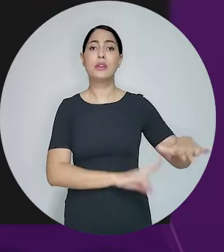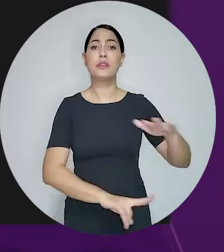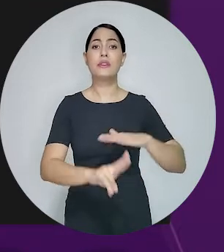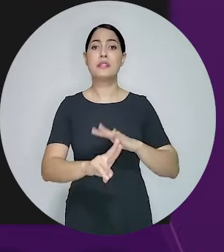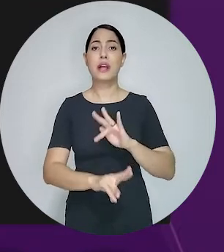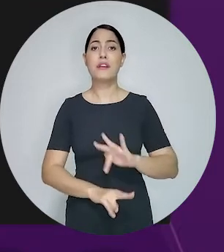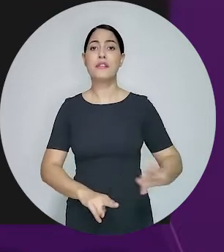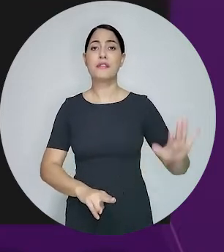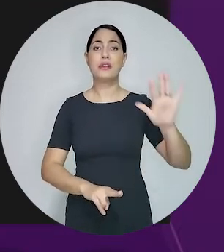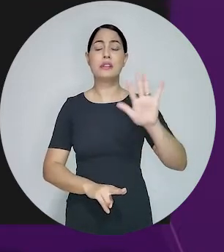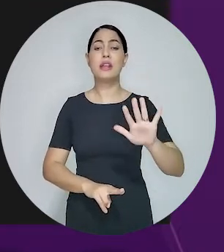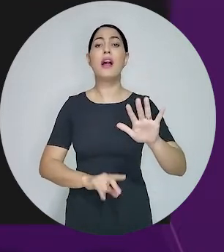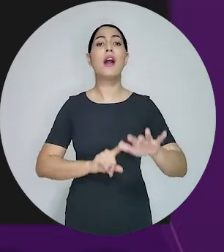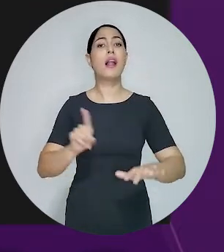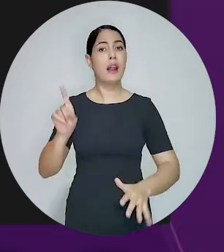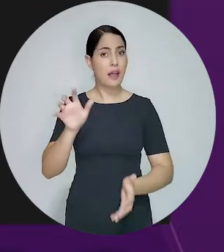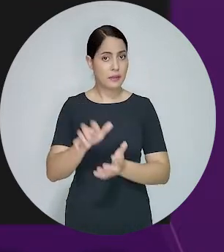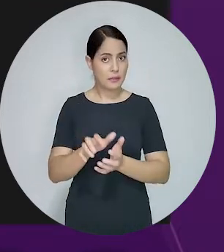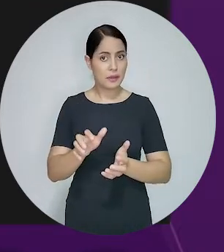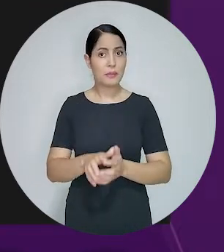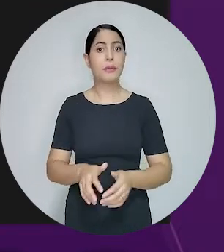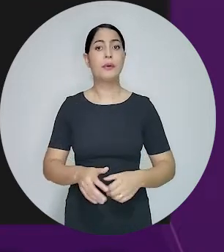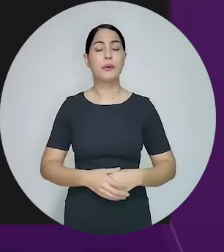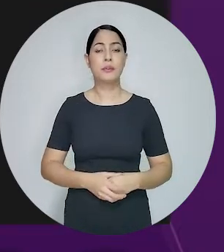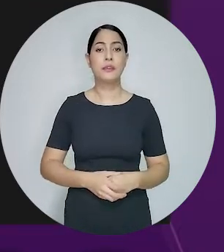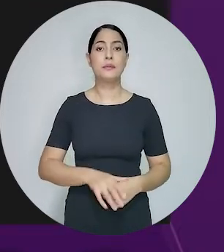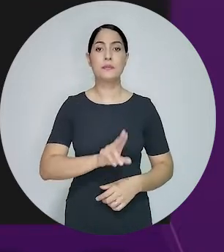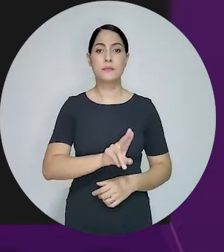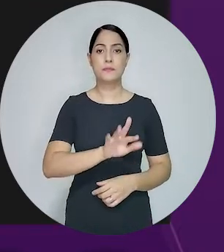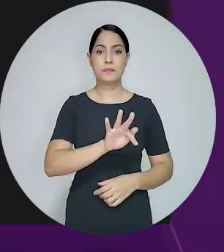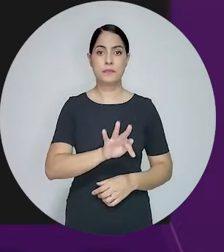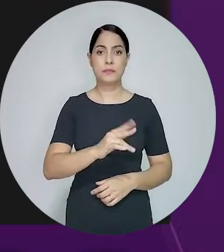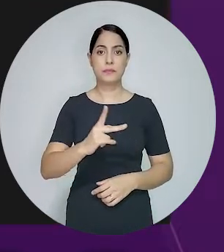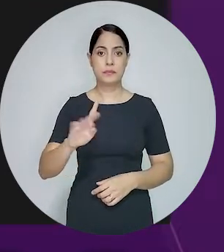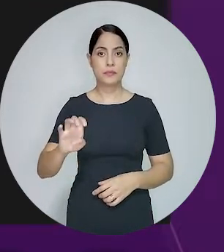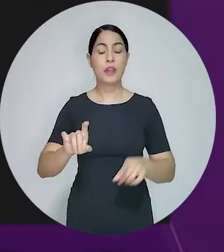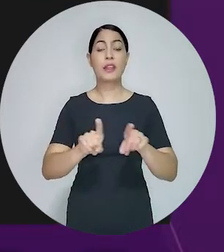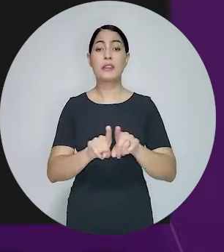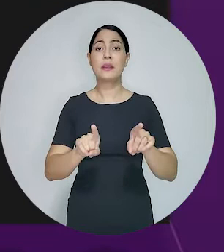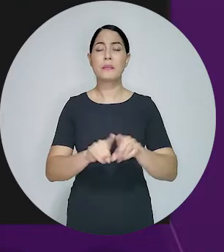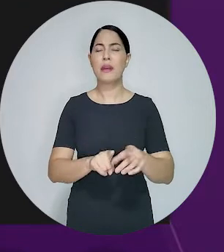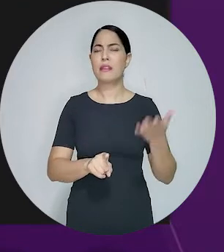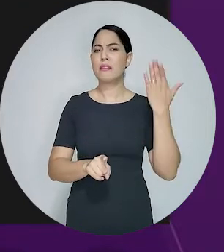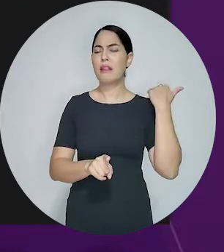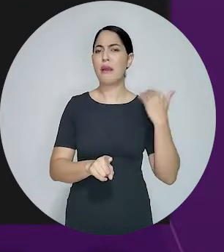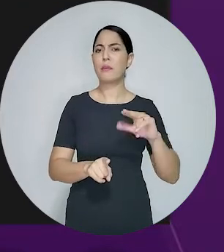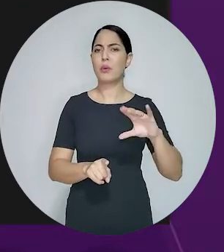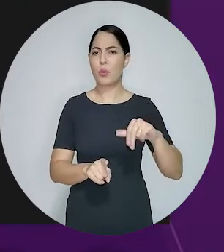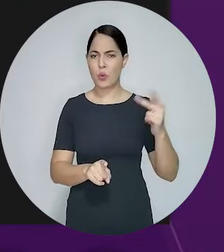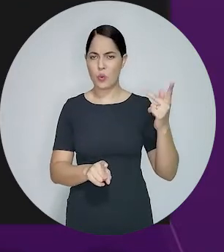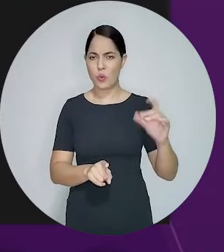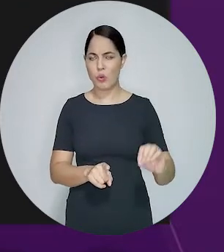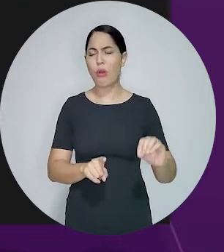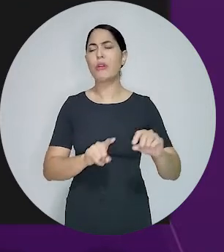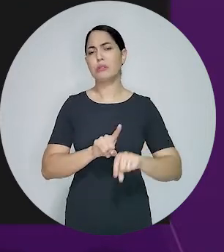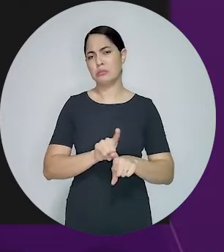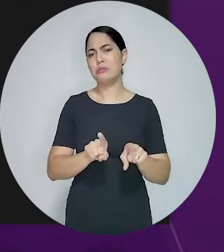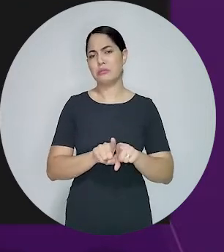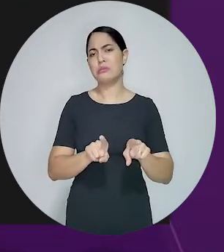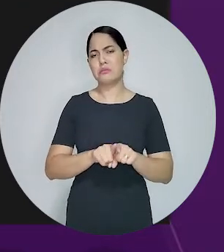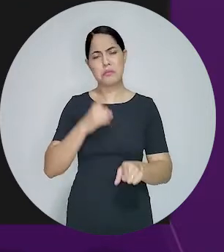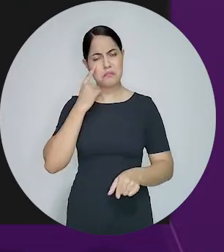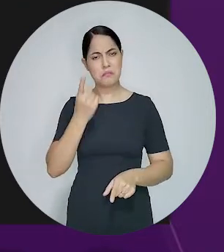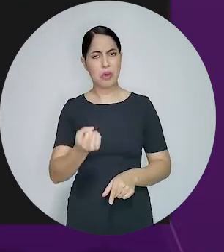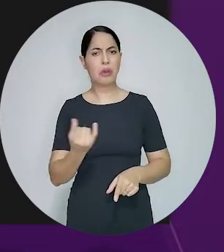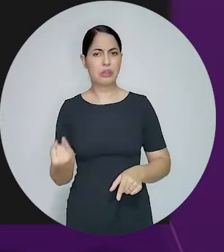Universidade Federal, né, de Pernambuco, nas mãos do nosso querido amigo professor Leonardo Cunha, à época chefe de departamento. Enfim, é um caso, aliás,